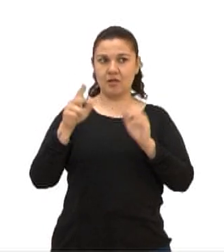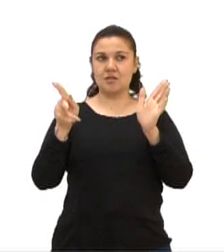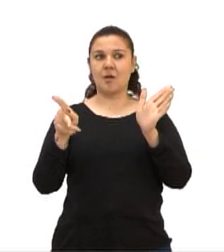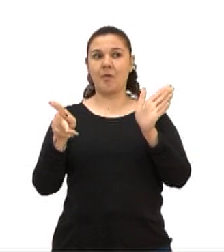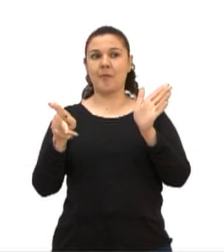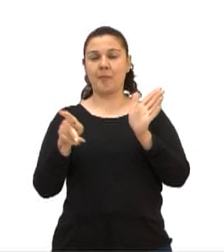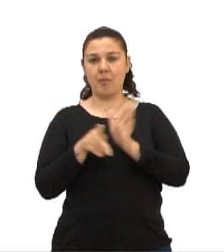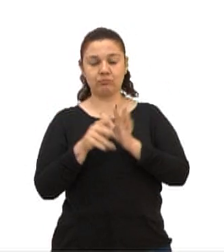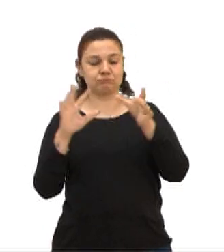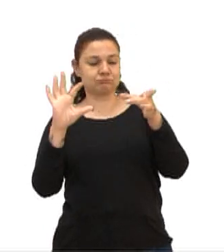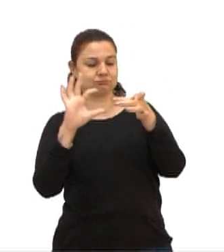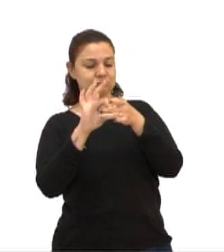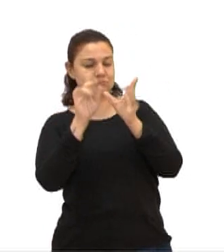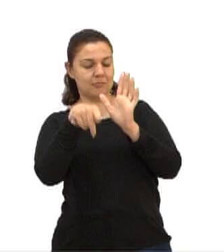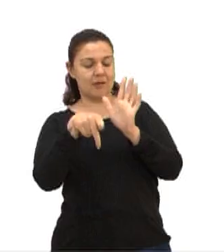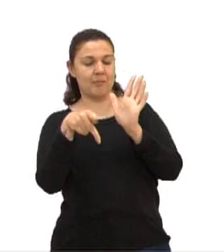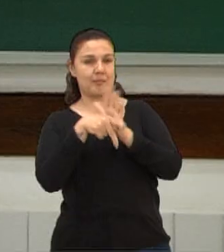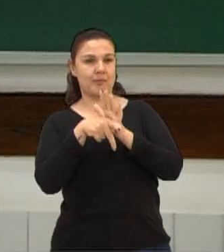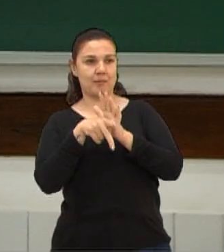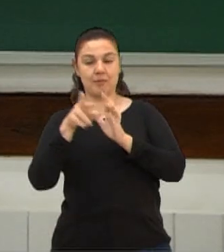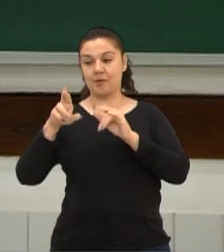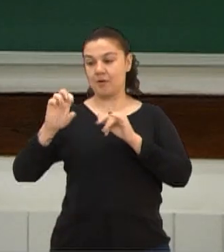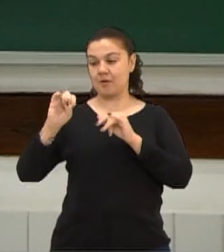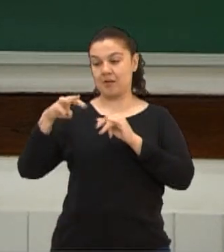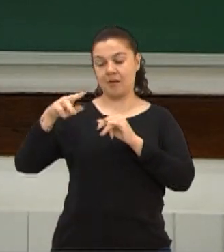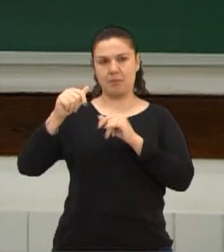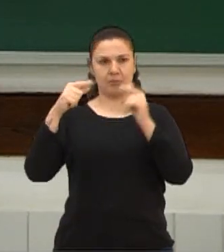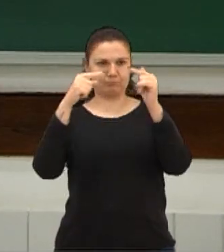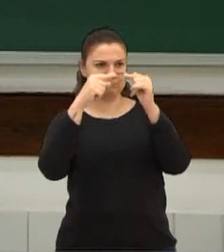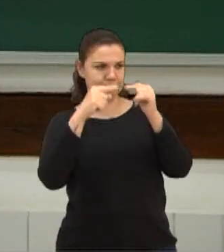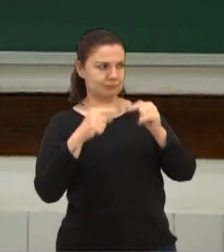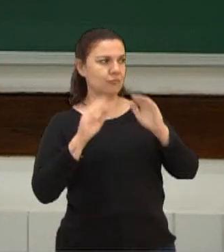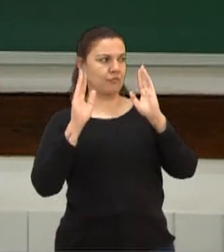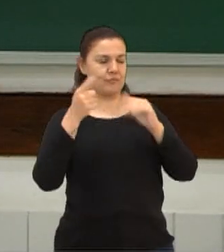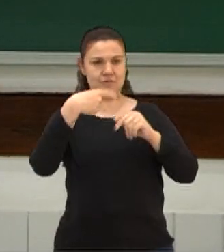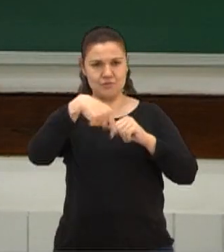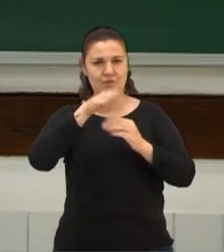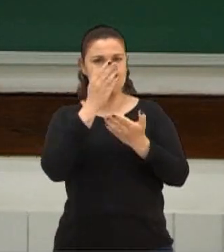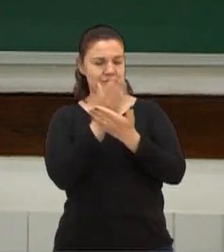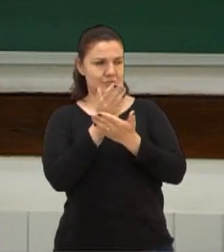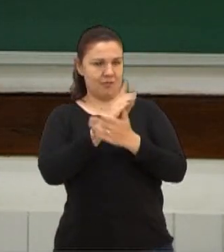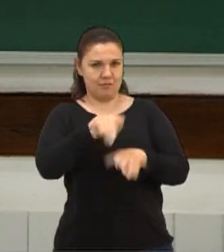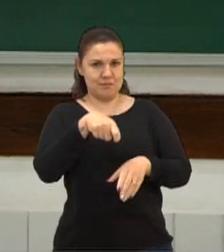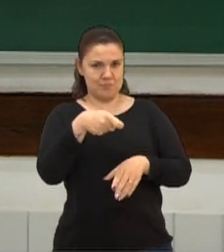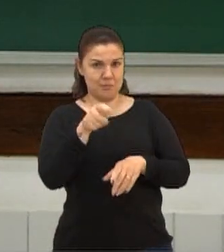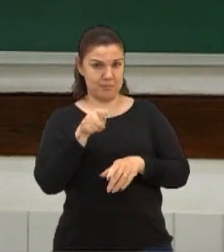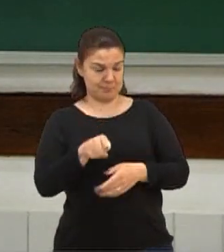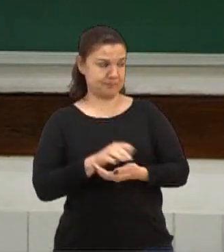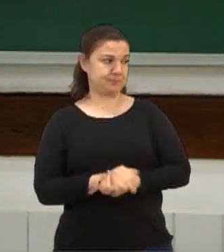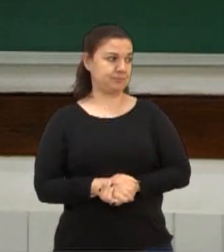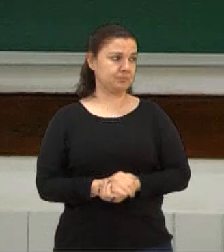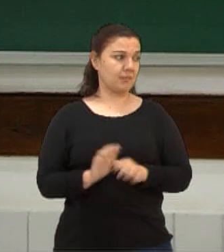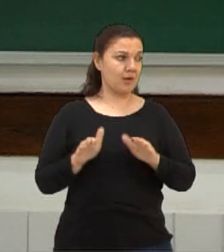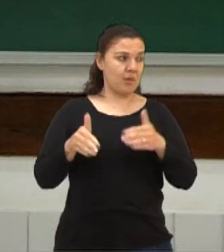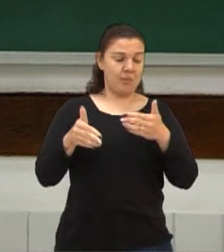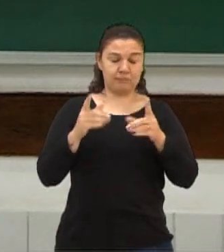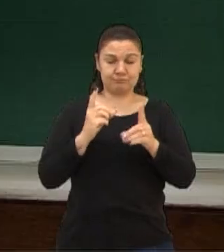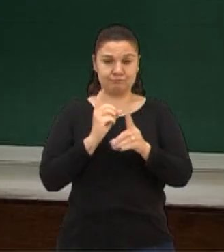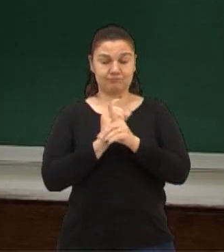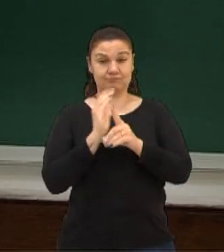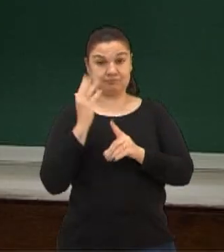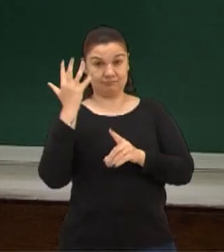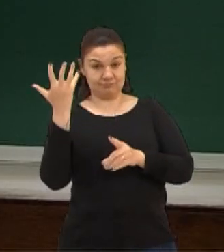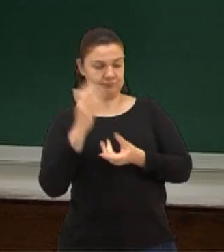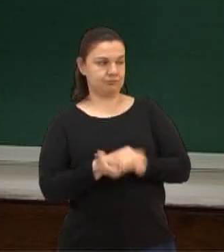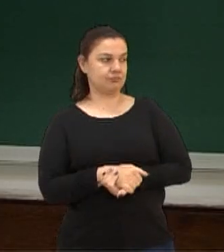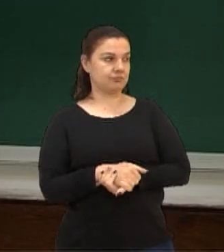acontecem nos versos. Então, rimas parelhas. Vocês já viram rimas parelhas, olha só, tá? Então, quando que elas acontecem?